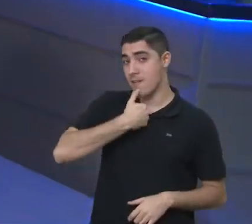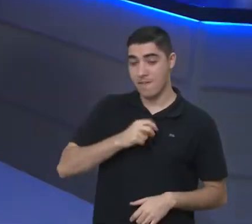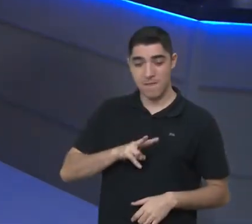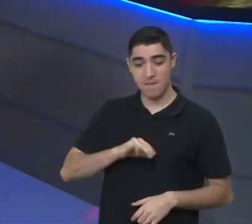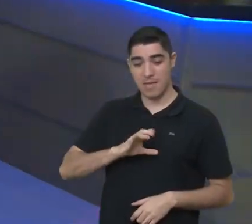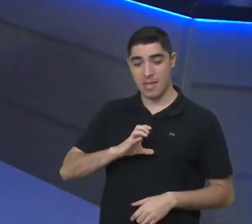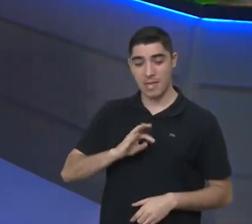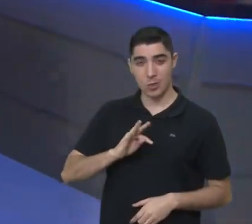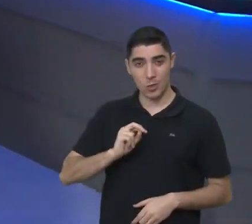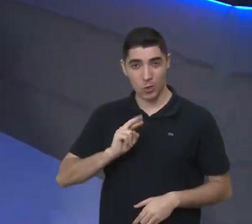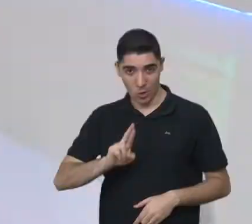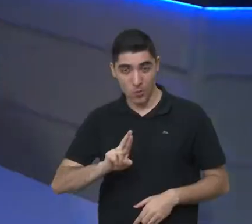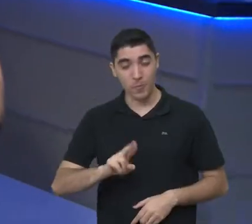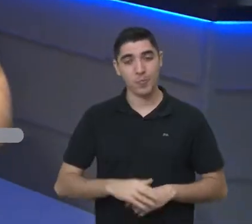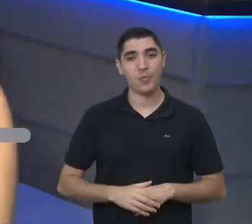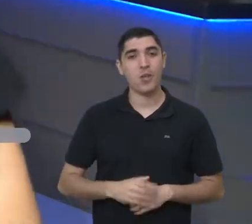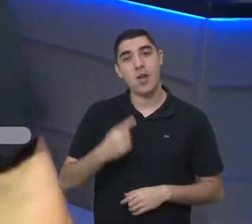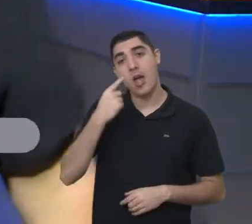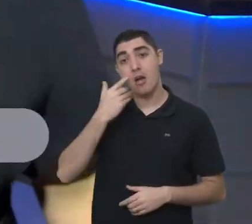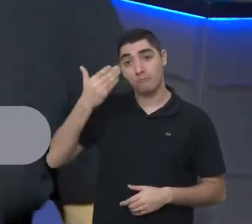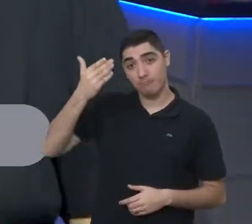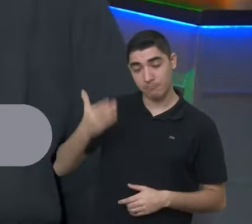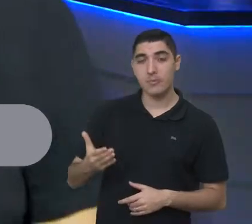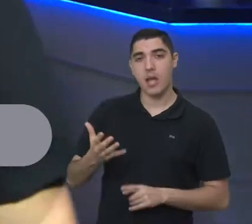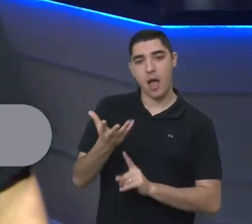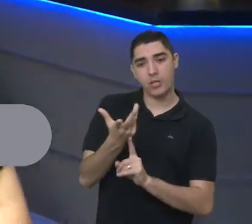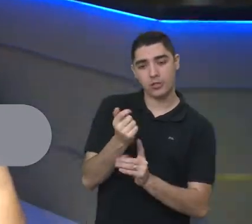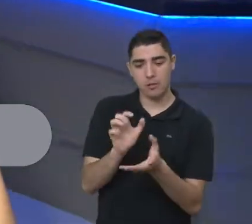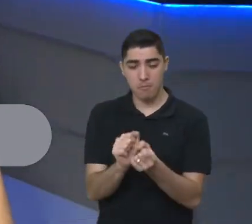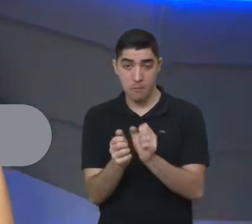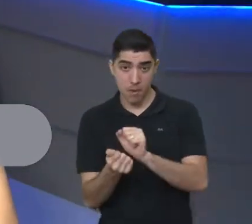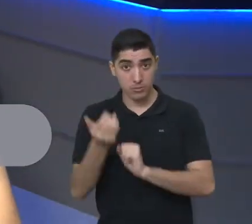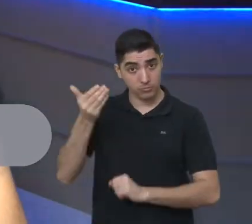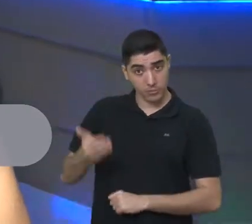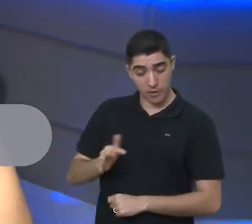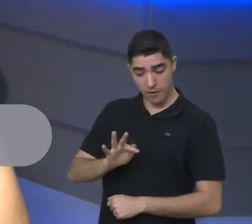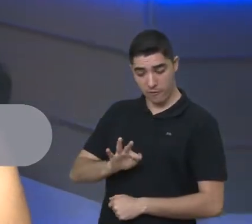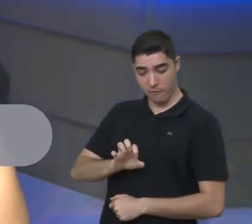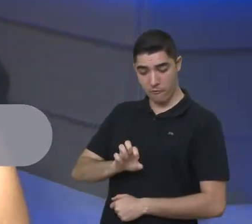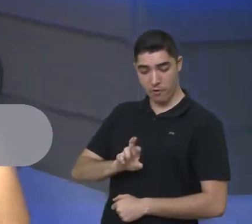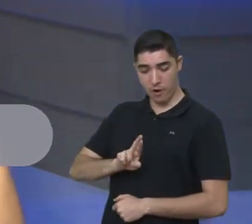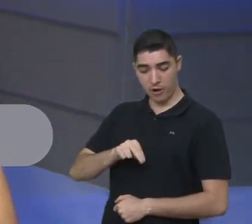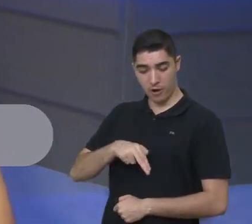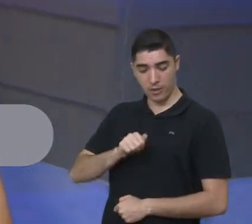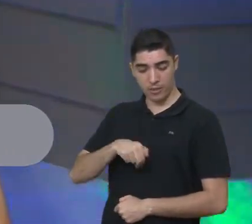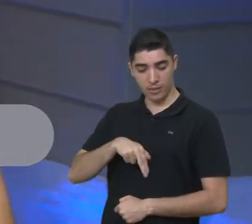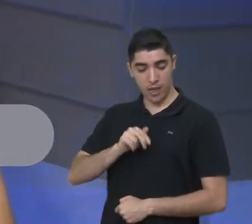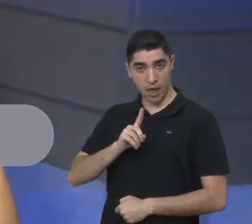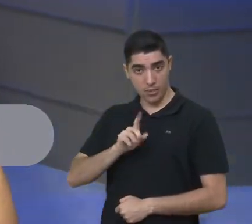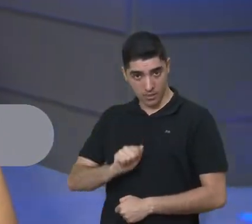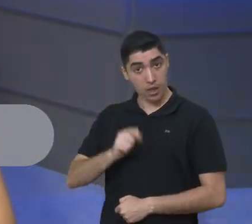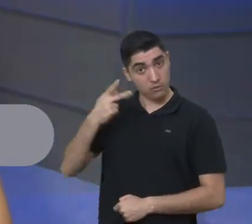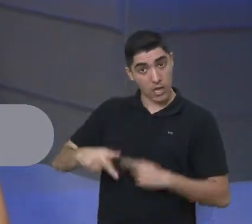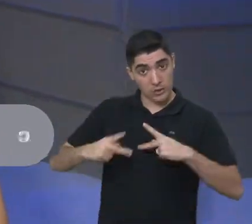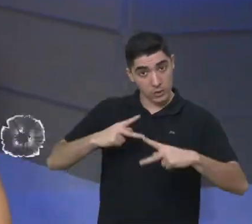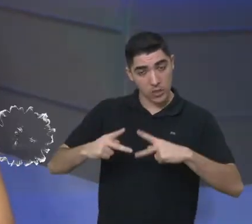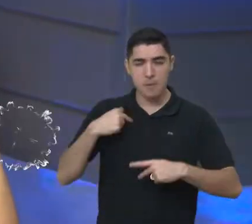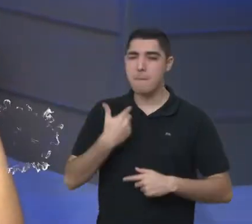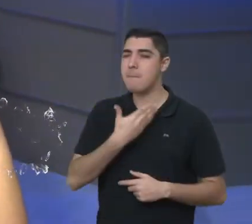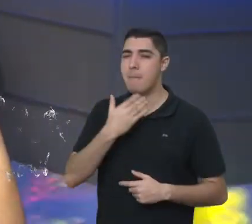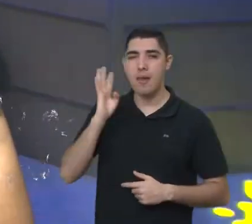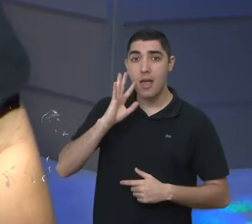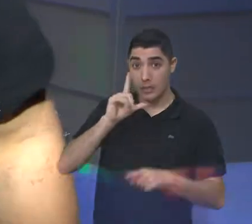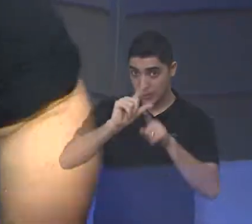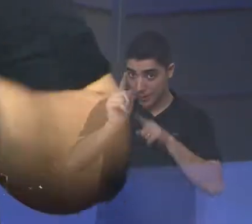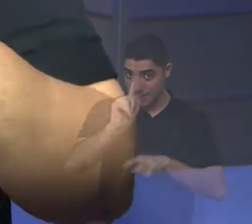parceiro semanal nesse programa, hein? Vamos falar hoje com a artista plástica Fernanda Segolin, uma artista aqui da nossa região que tem um bate-papo muito